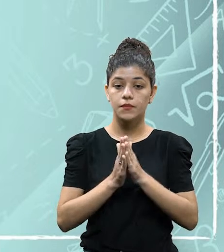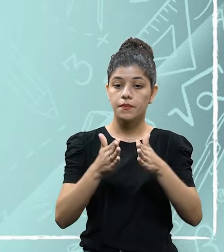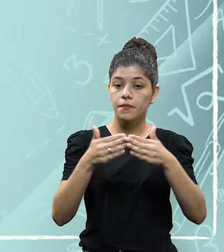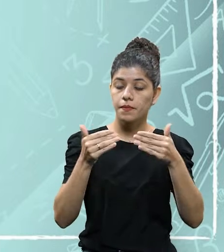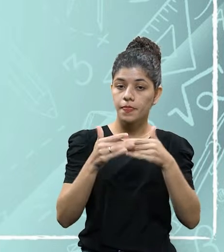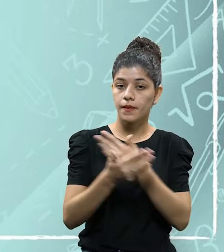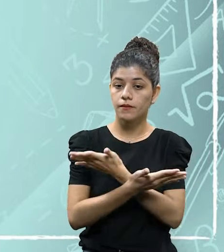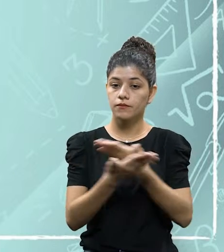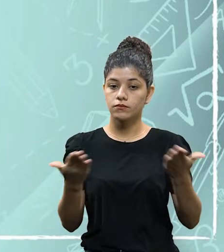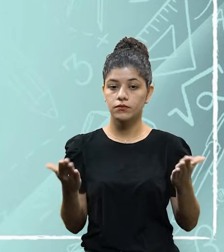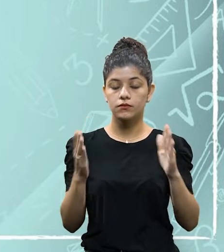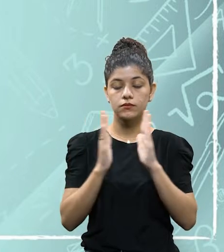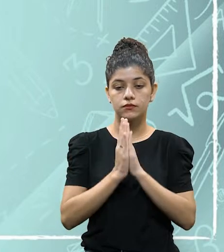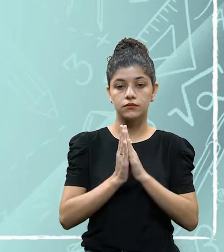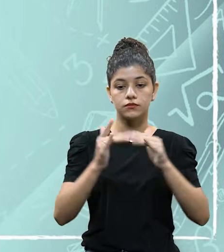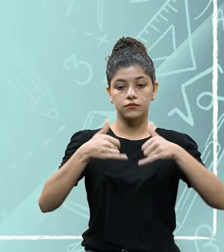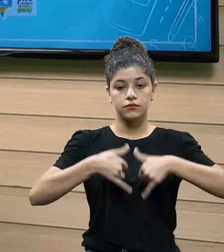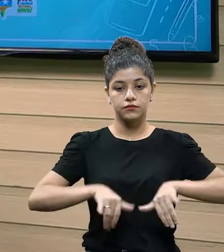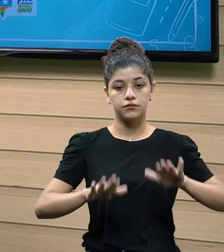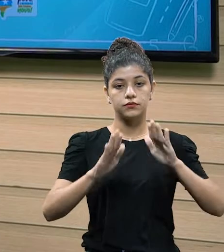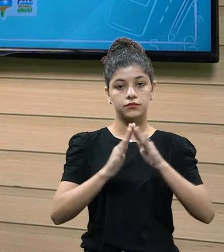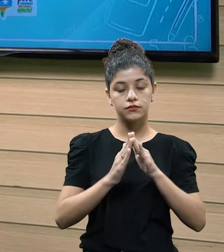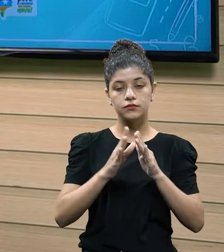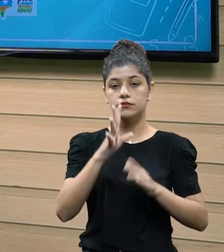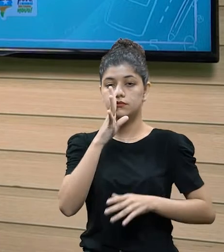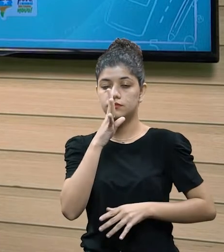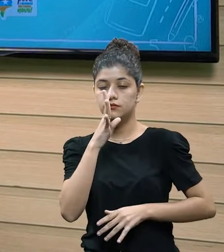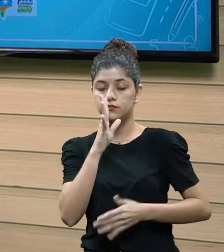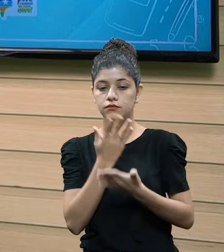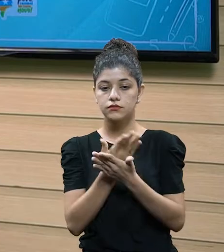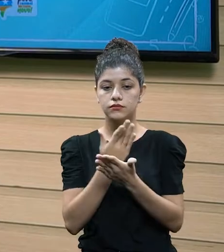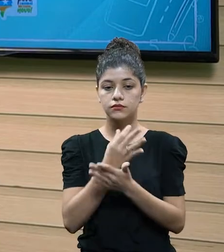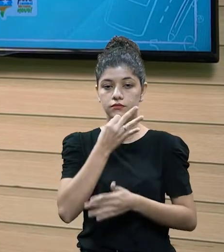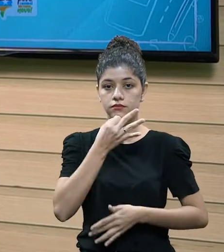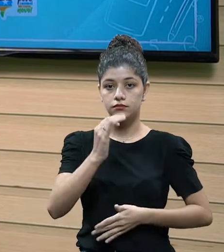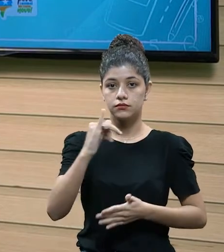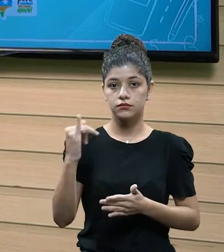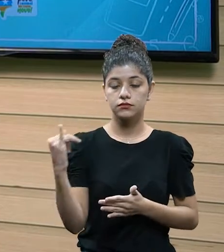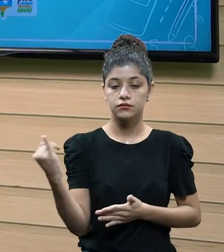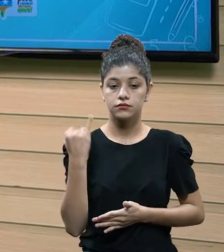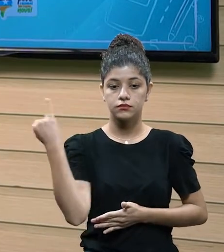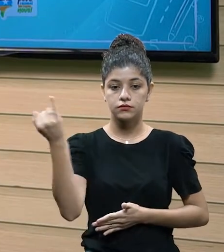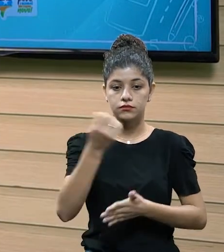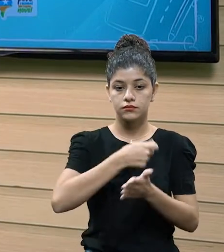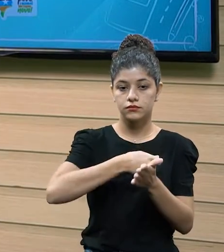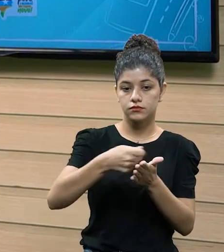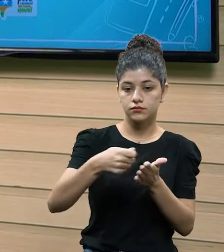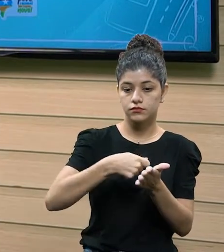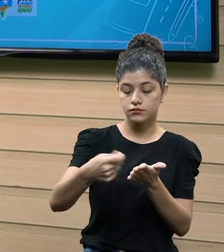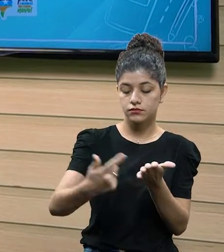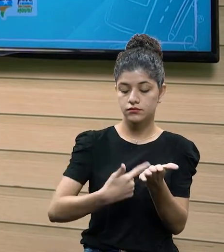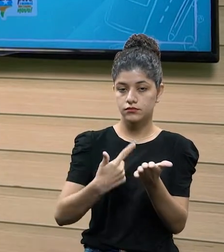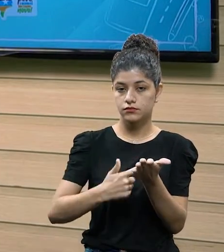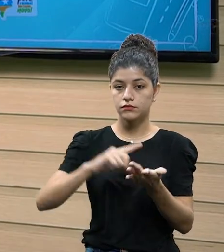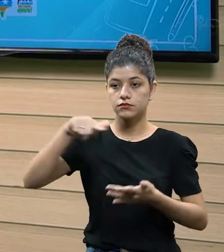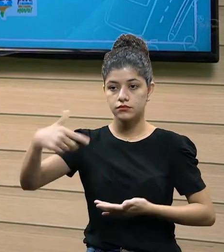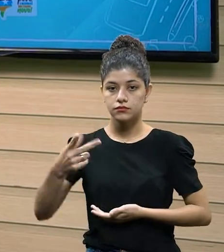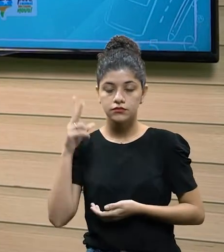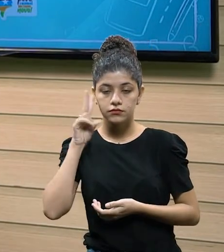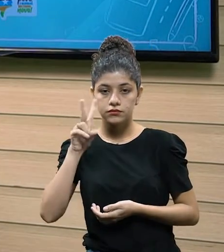a vocês, a todos vocês, vamos ficar em casa, vamos acompanhar essas aulas. Uma dica importante, pegar um caderninho para copiar, para